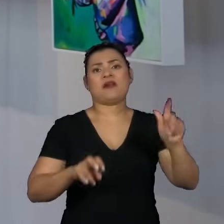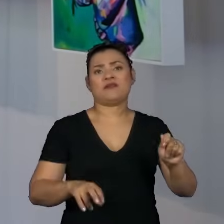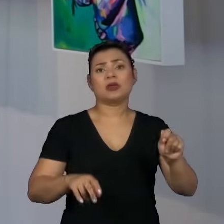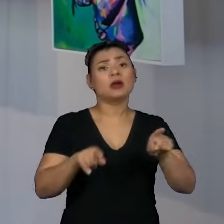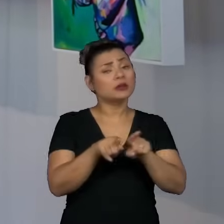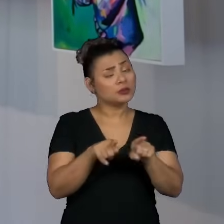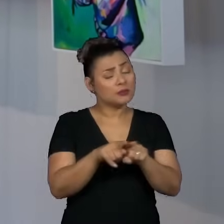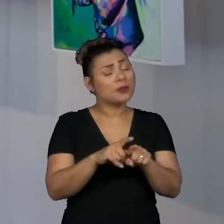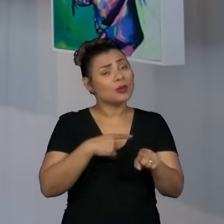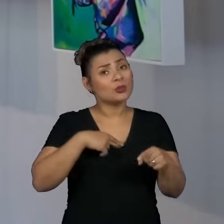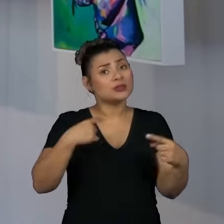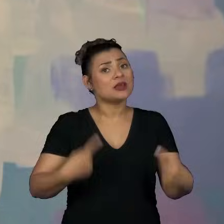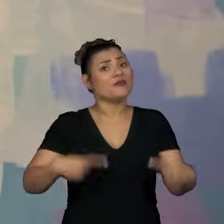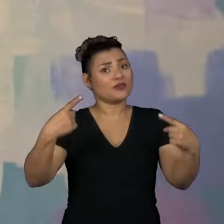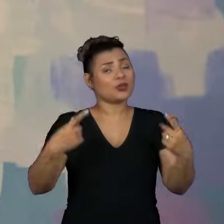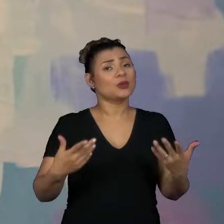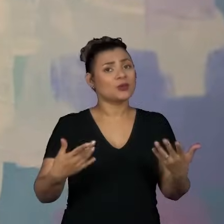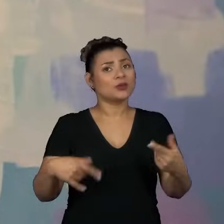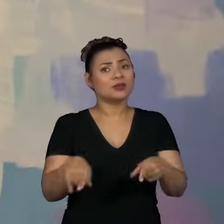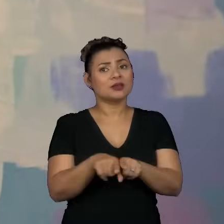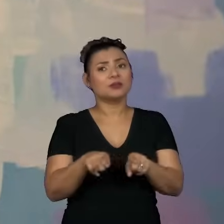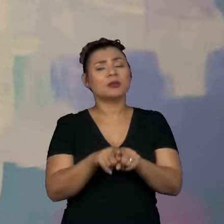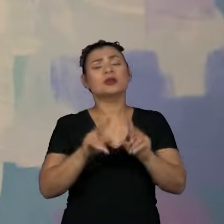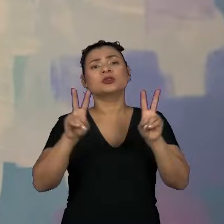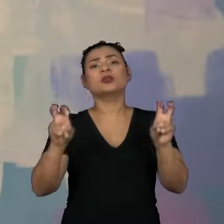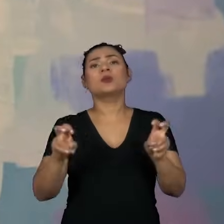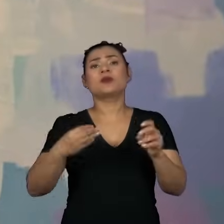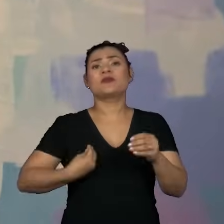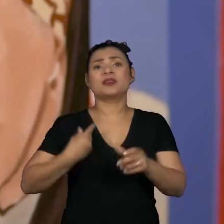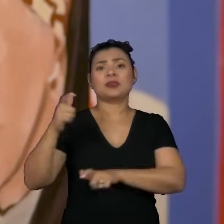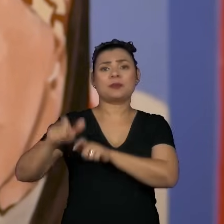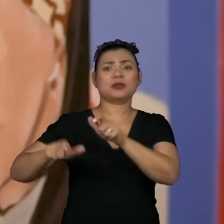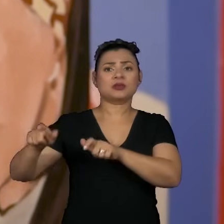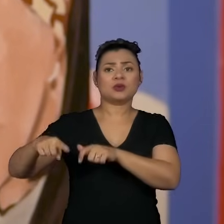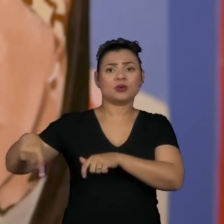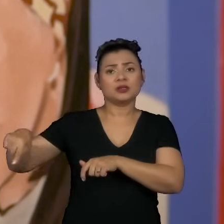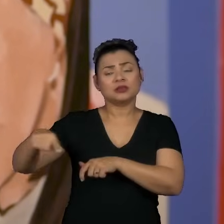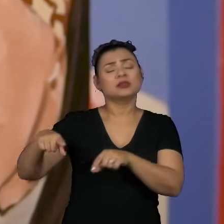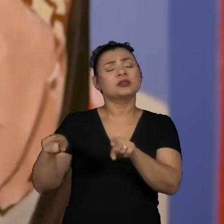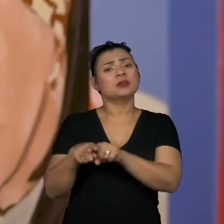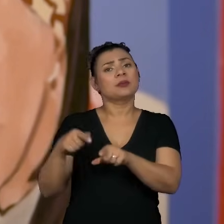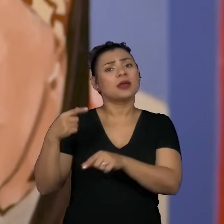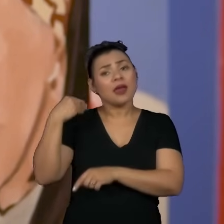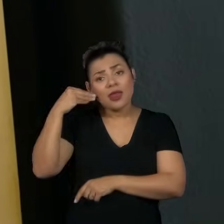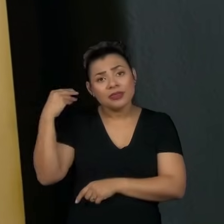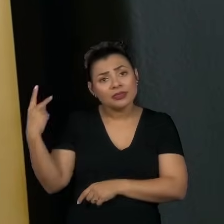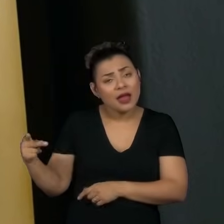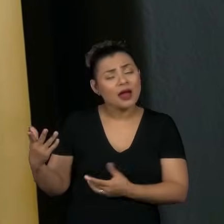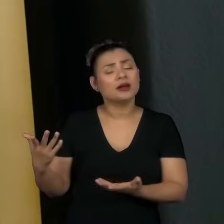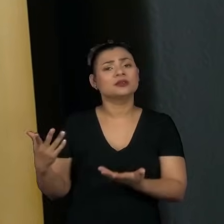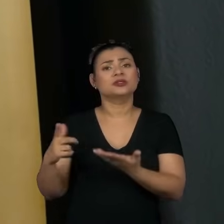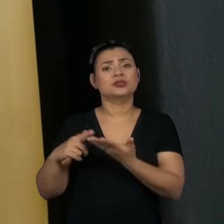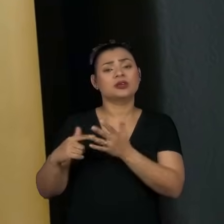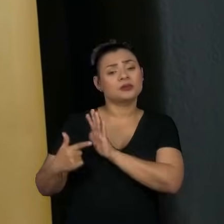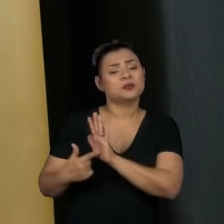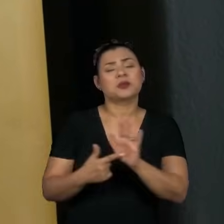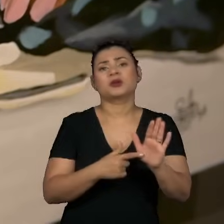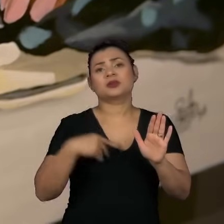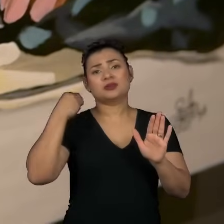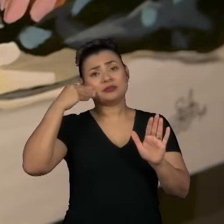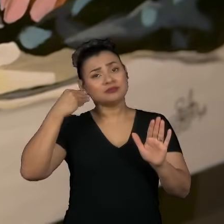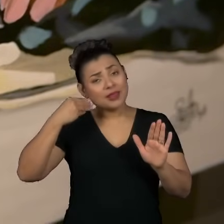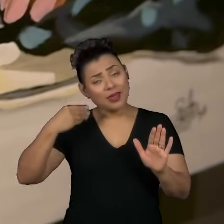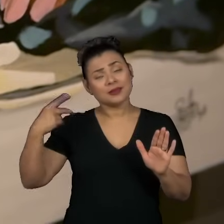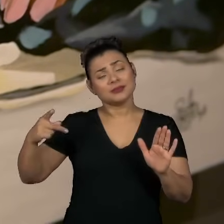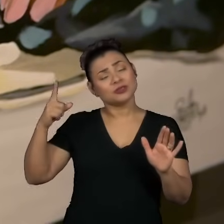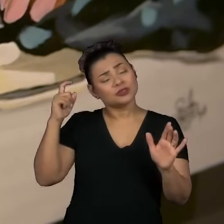desafiar uma realidade complexa. Falo da vida dessas pessoas, trago a realidade delas, trago a realidade dura dessas pessoas,